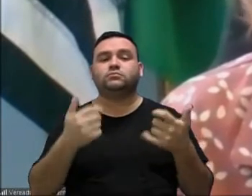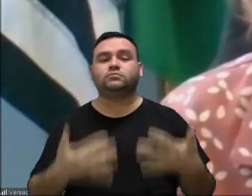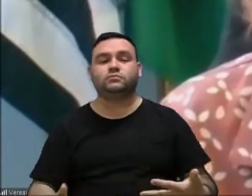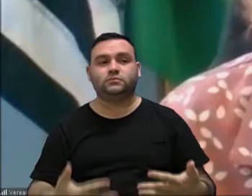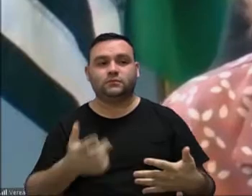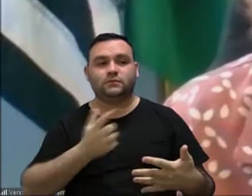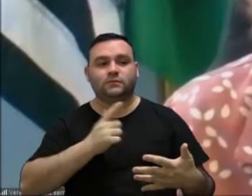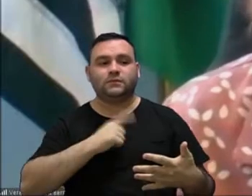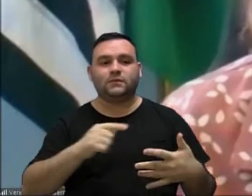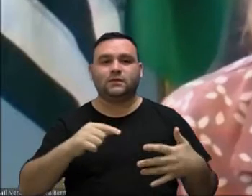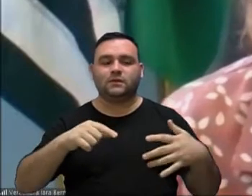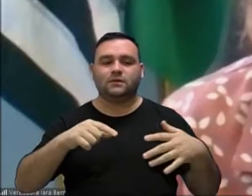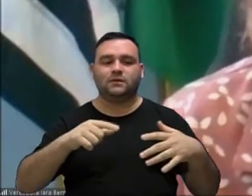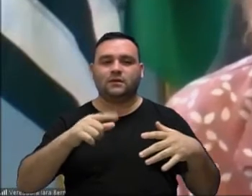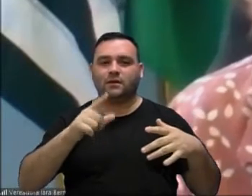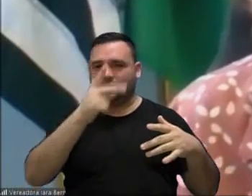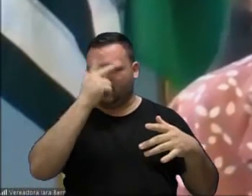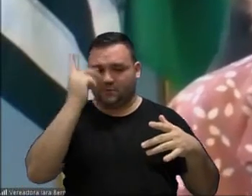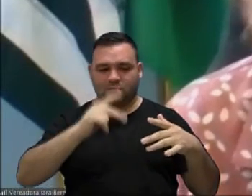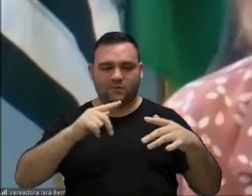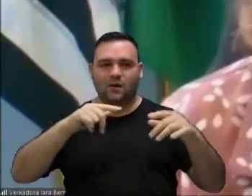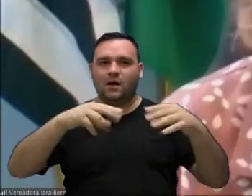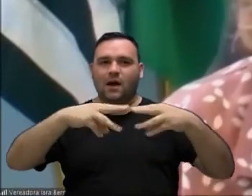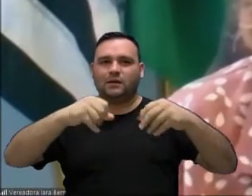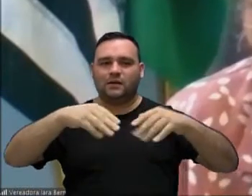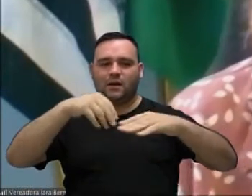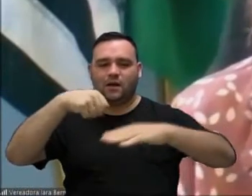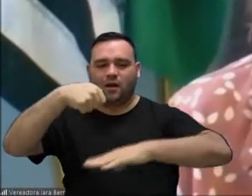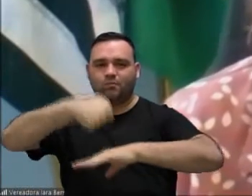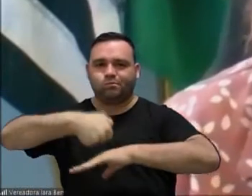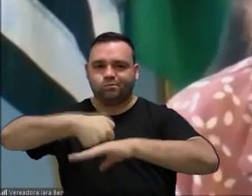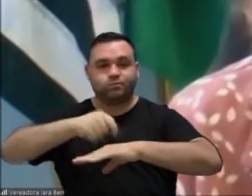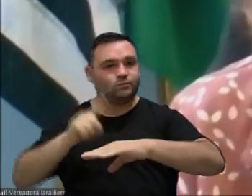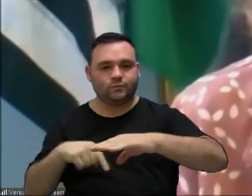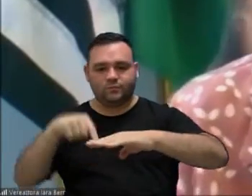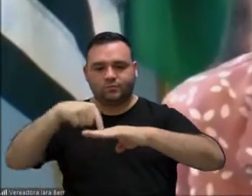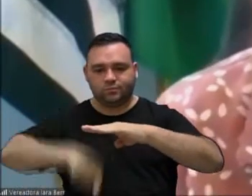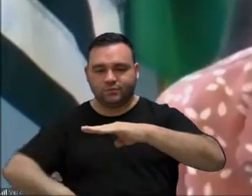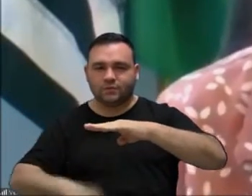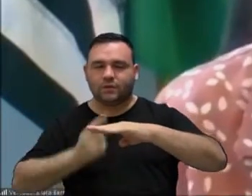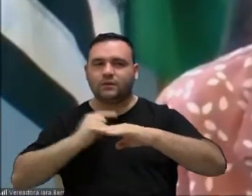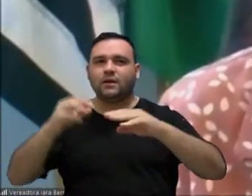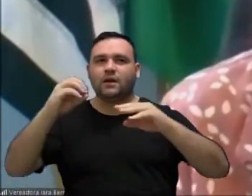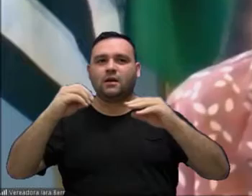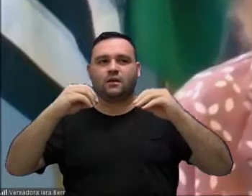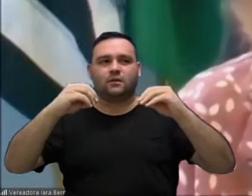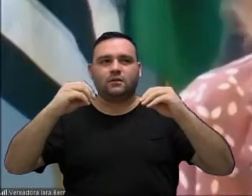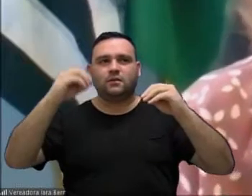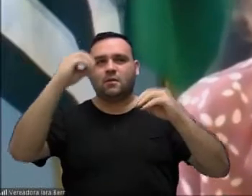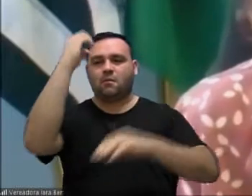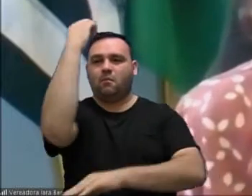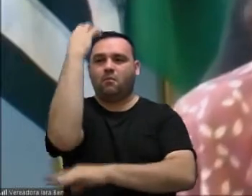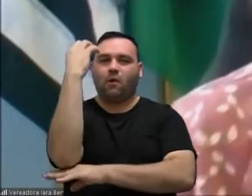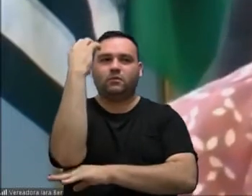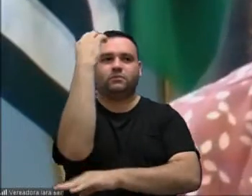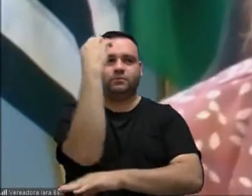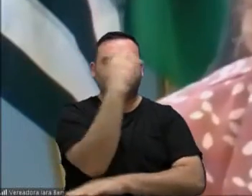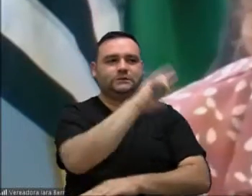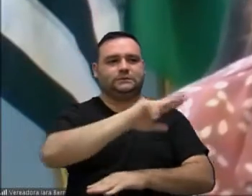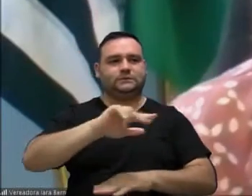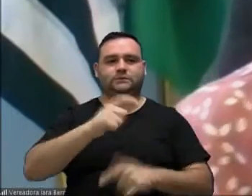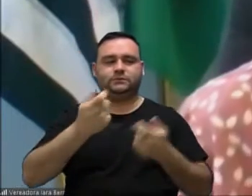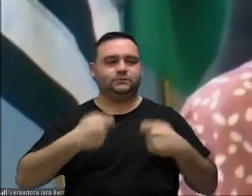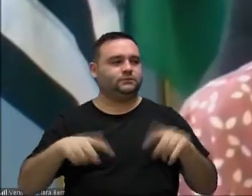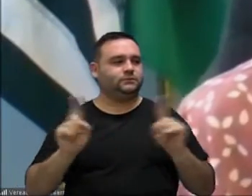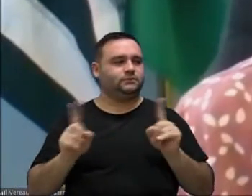as galerias subterrâneas, técnicas subterrâneas para iluminação e outras estruturas.